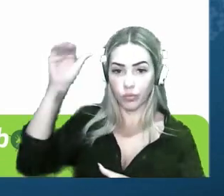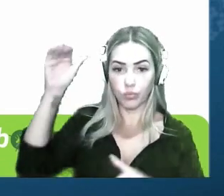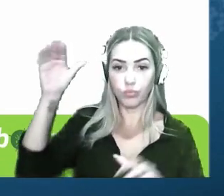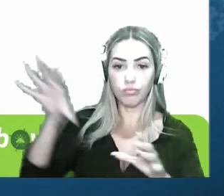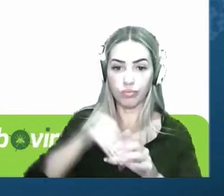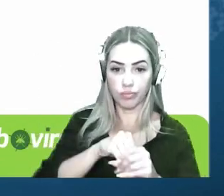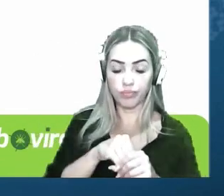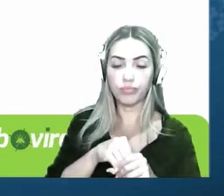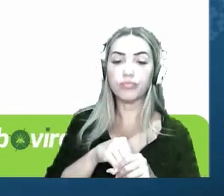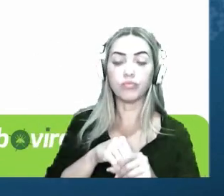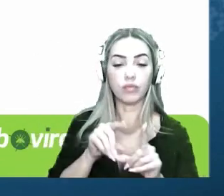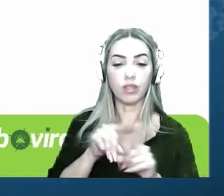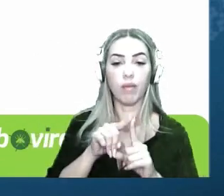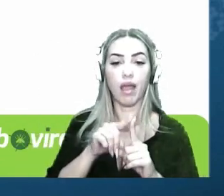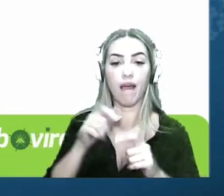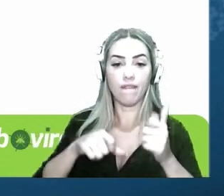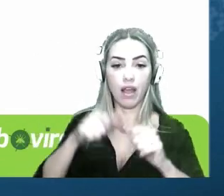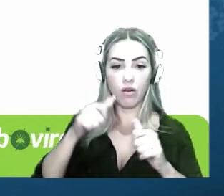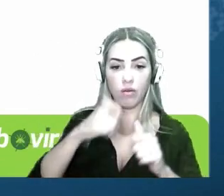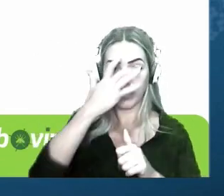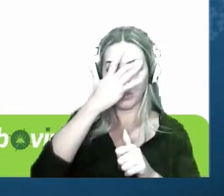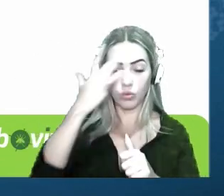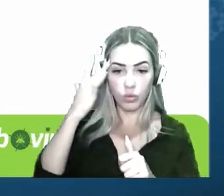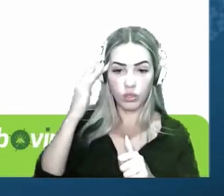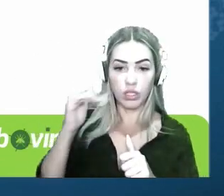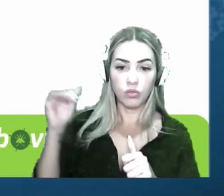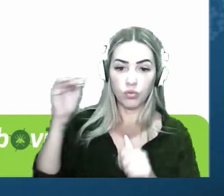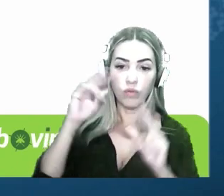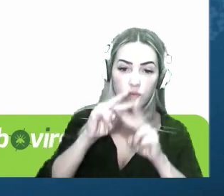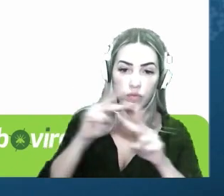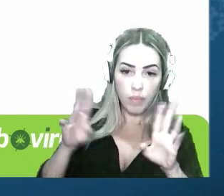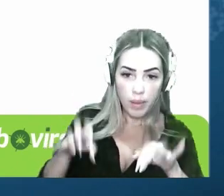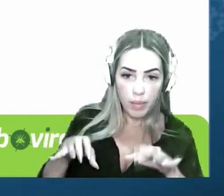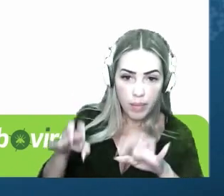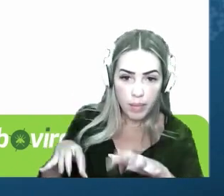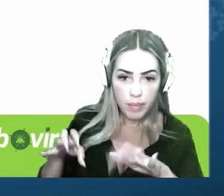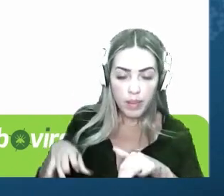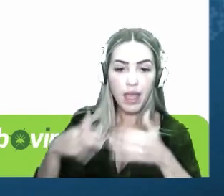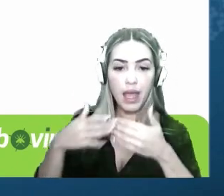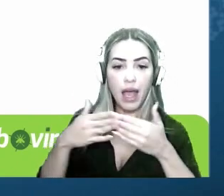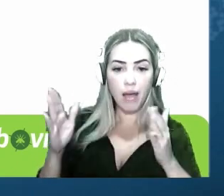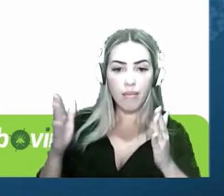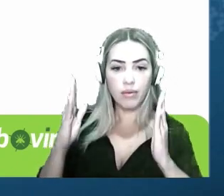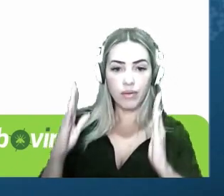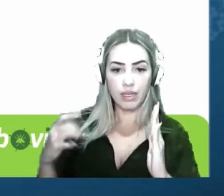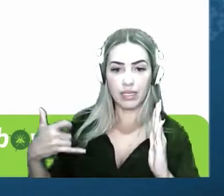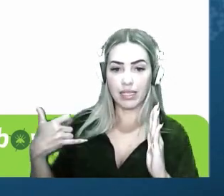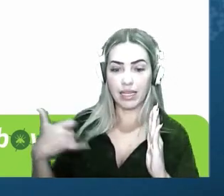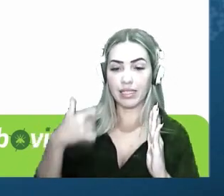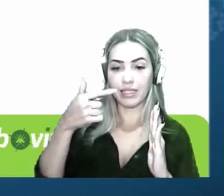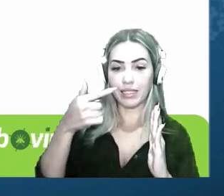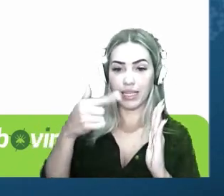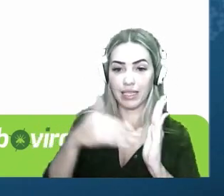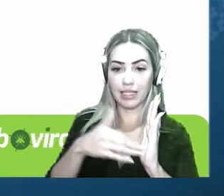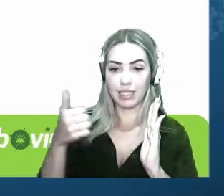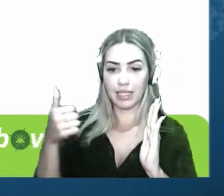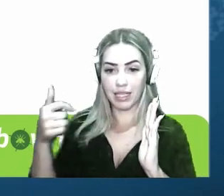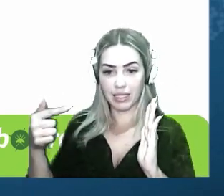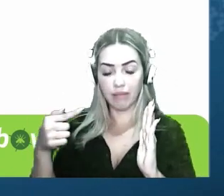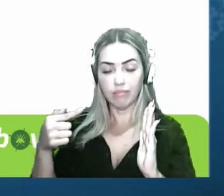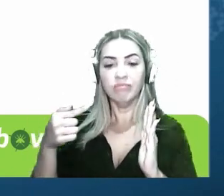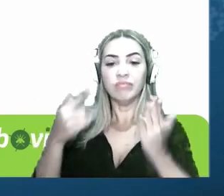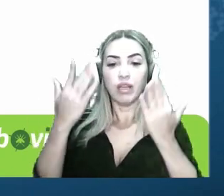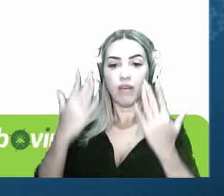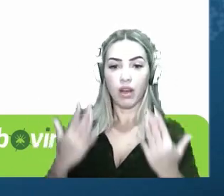dado de segurança desses adultos, viu que estava tudo bem, abriu para a coorte de 7 a 17 anos, avaliou os dados de segurança